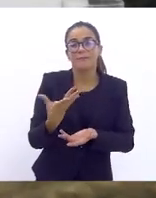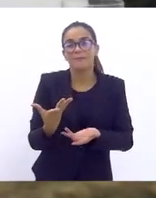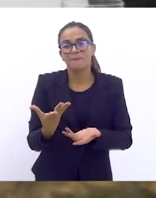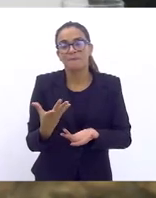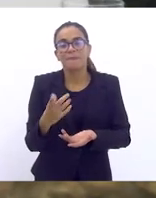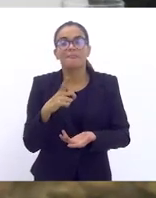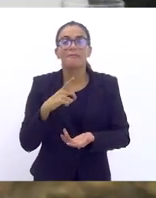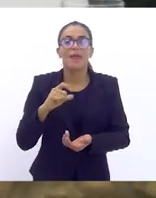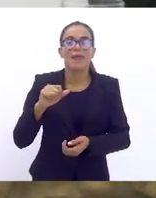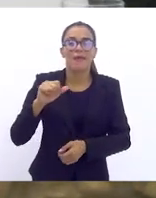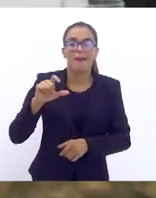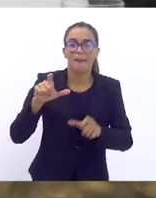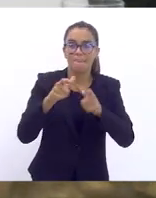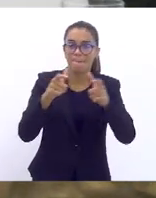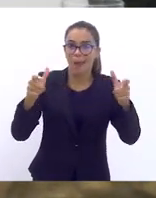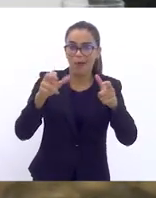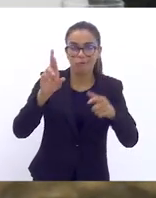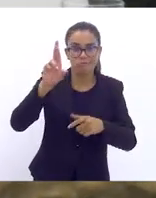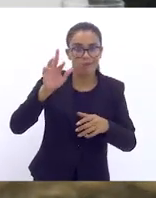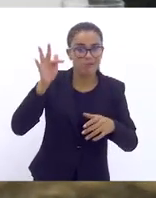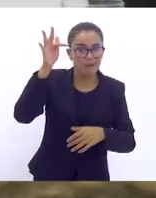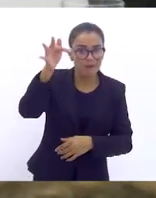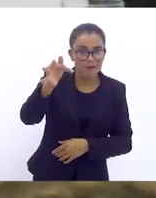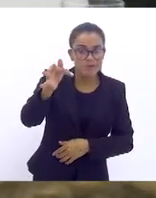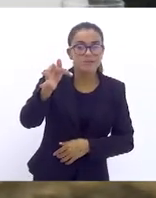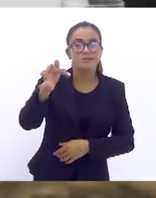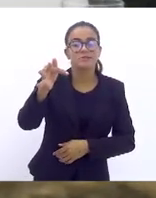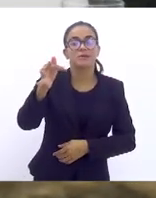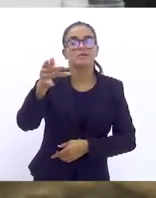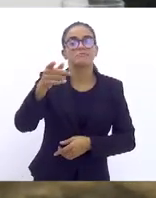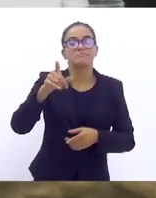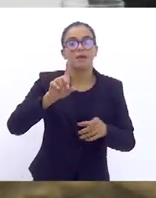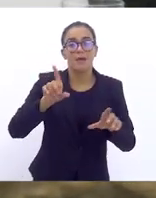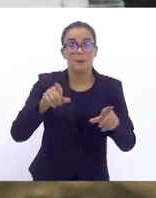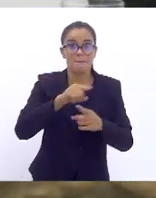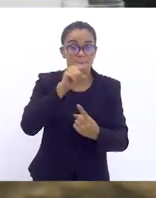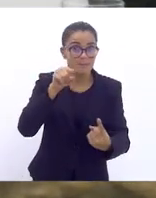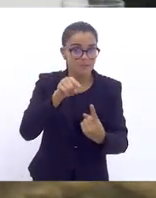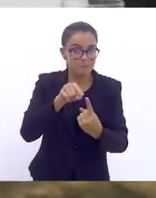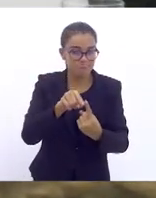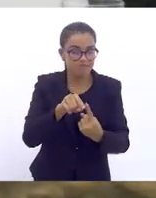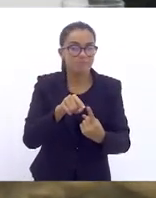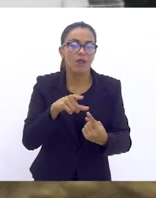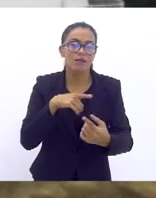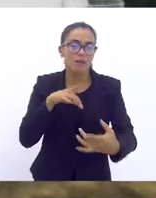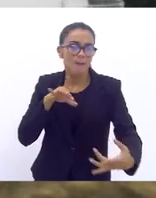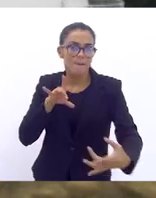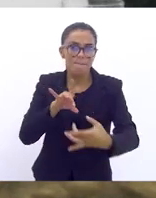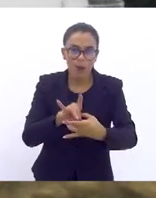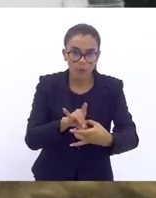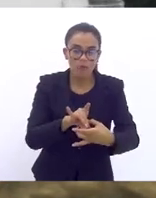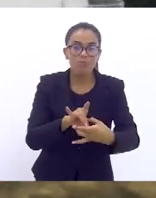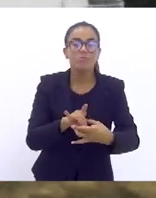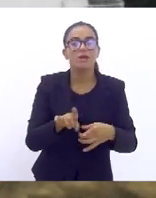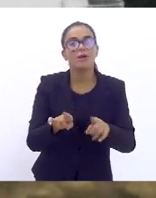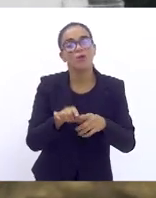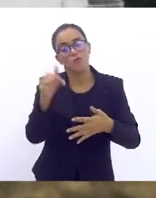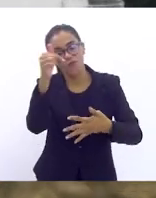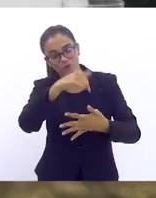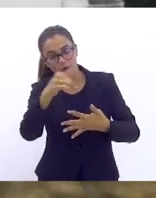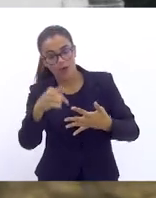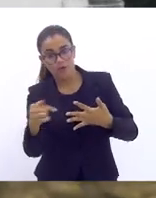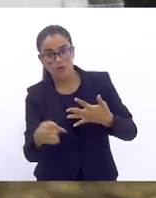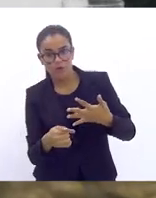macro tendência fatores portadores de futuro missões então a gente conecta aqui os fatores